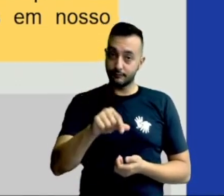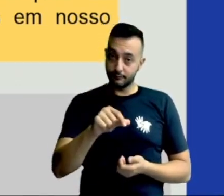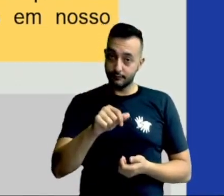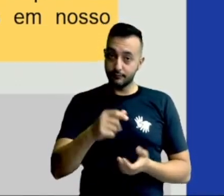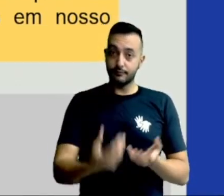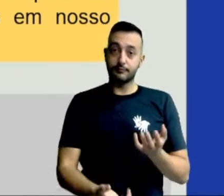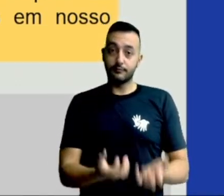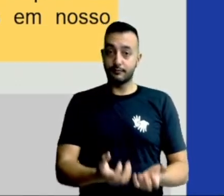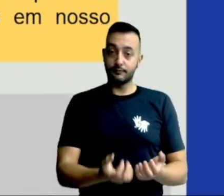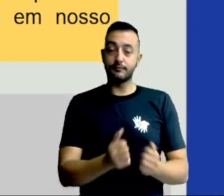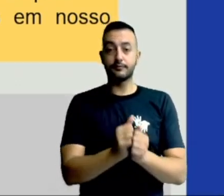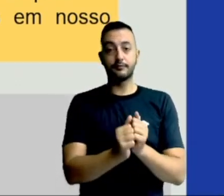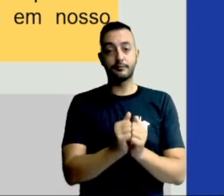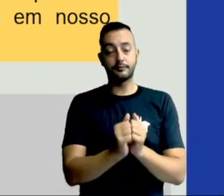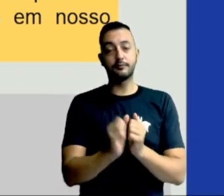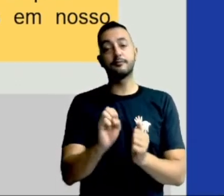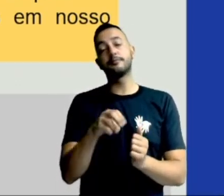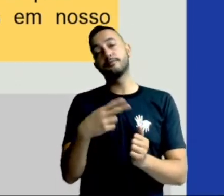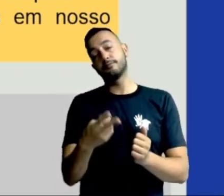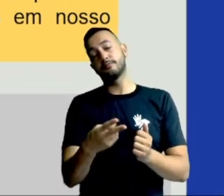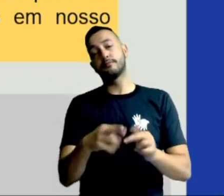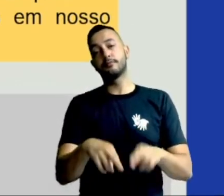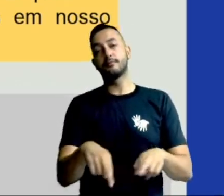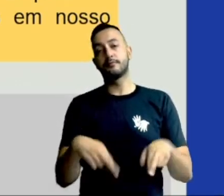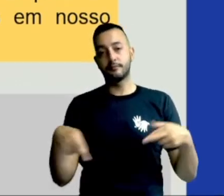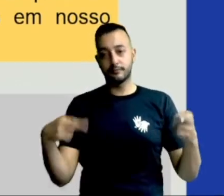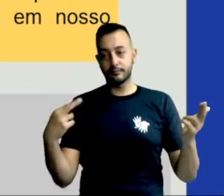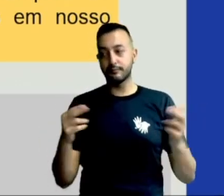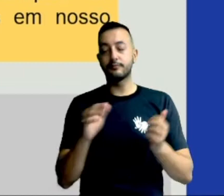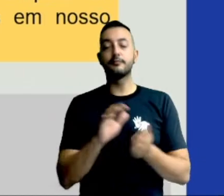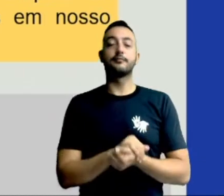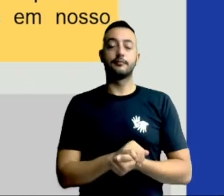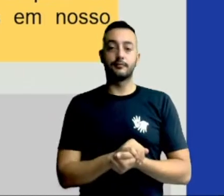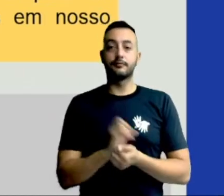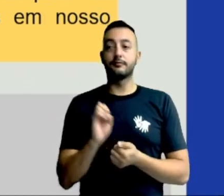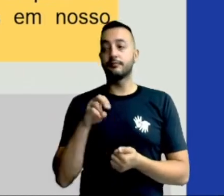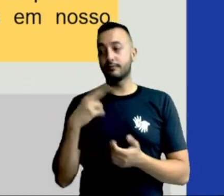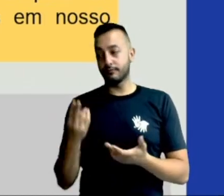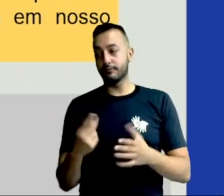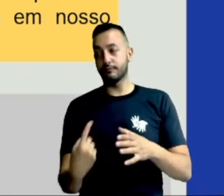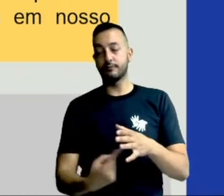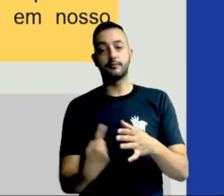do cozimento do arroz ou do macarrão, bater no liquidificador o